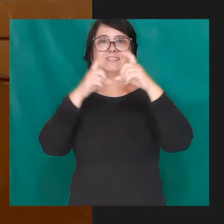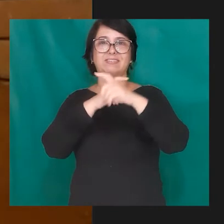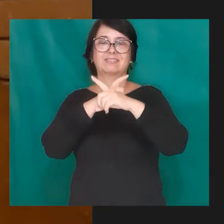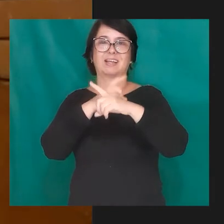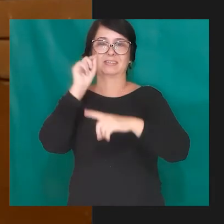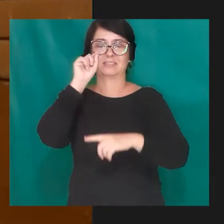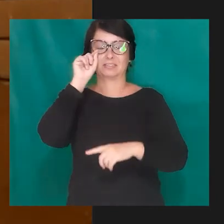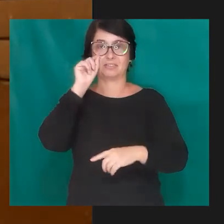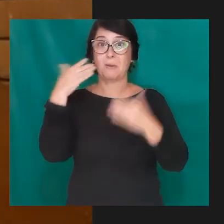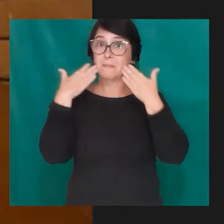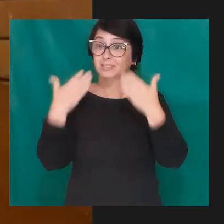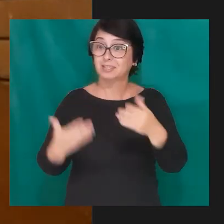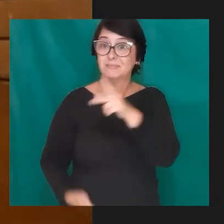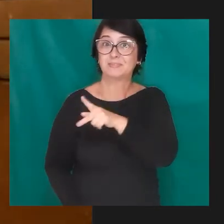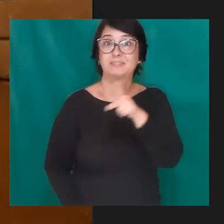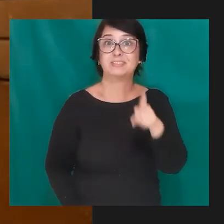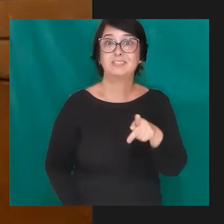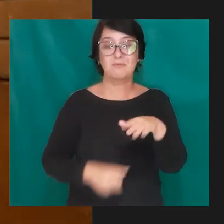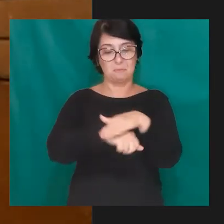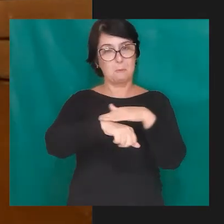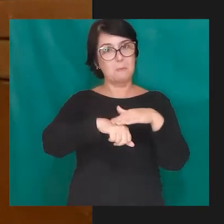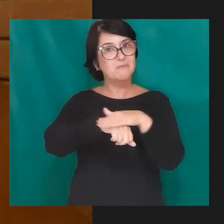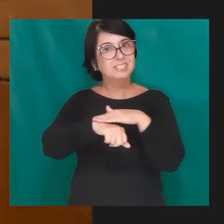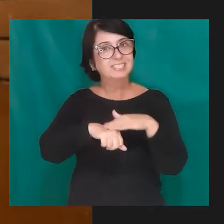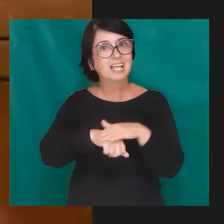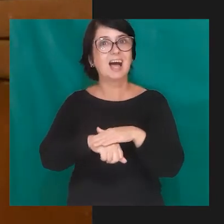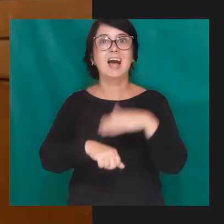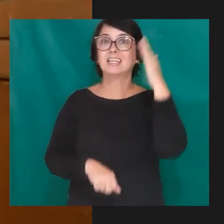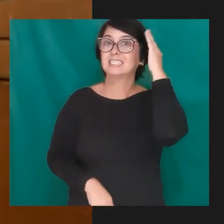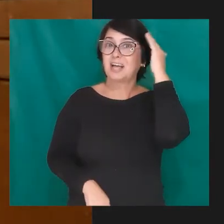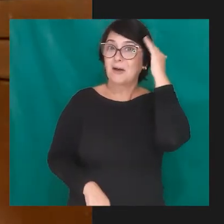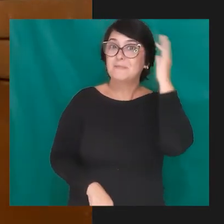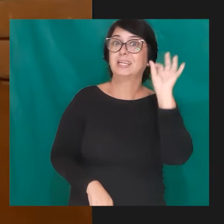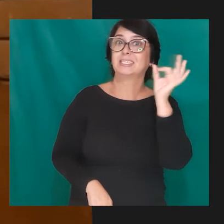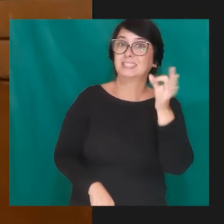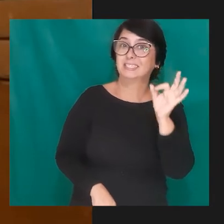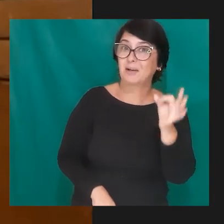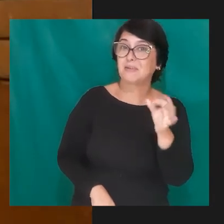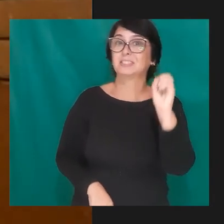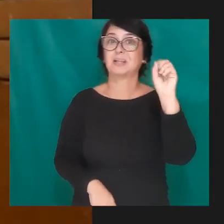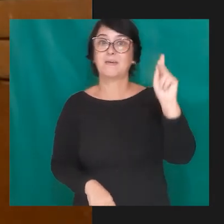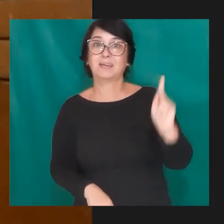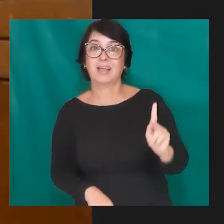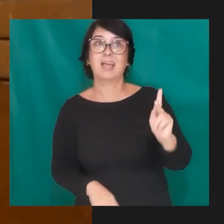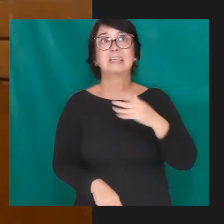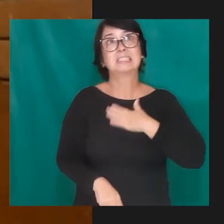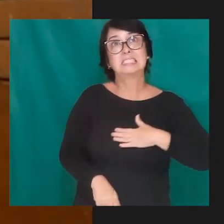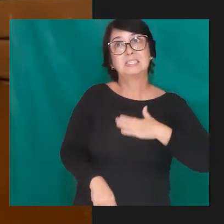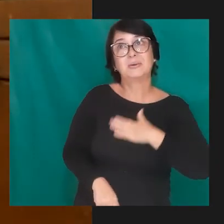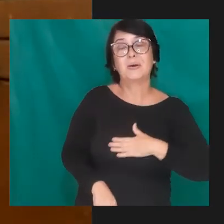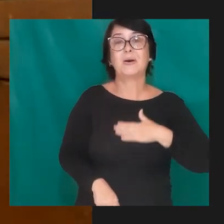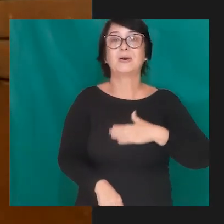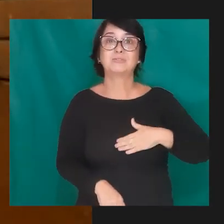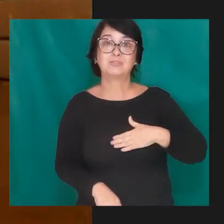agora nos apresenta o professor, a gente tem que conversar com o professor para saber se está mais ou menos como a gente imagina, que vão